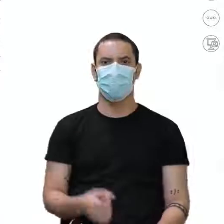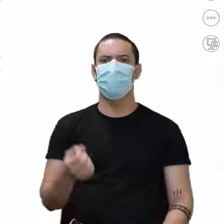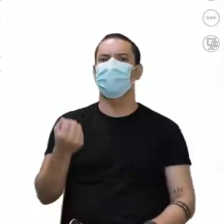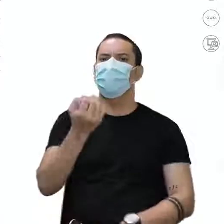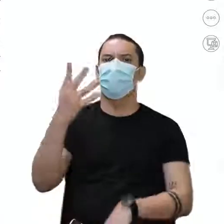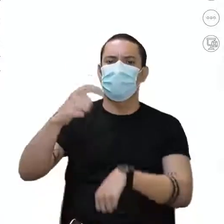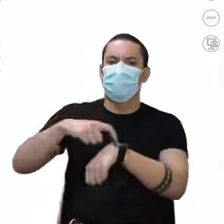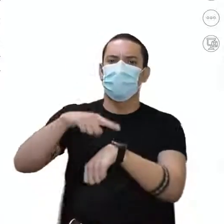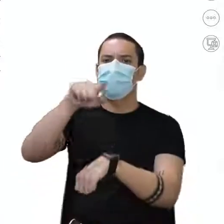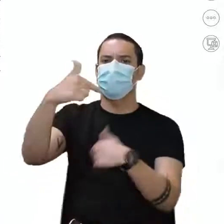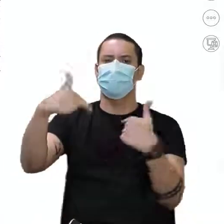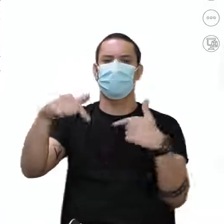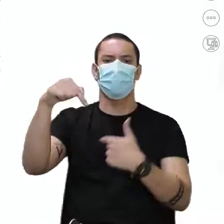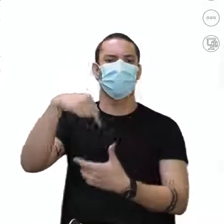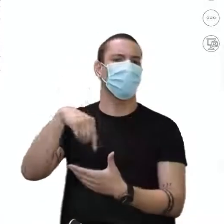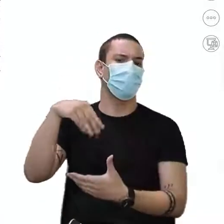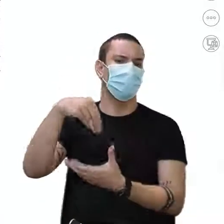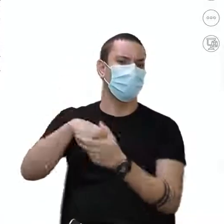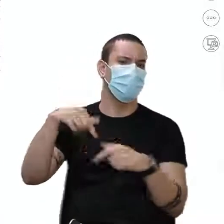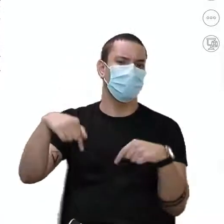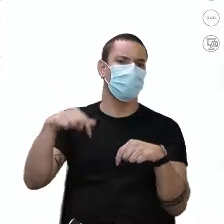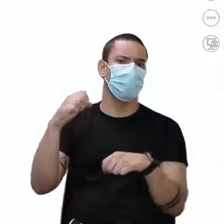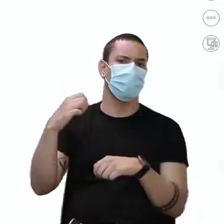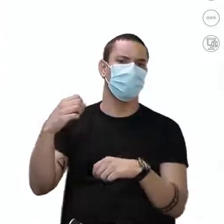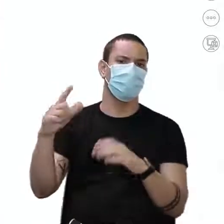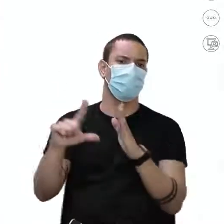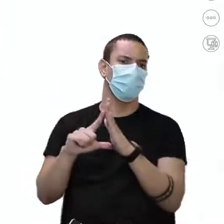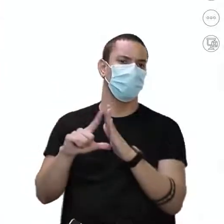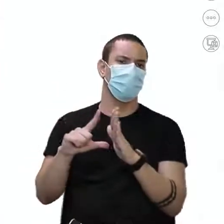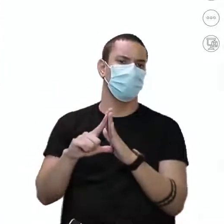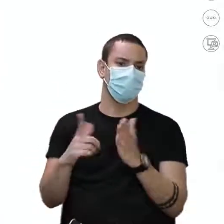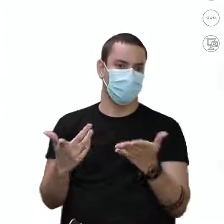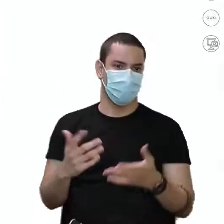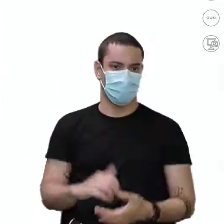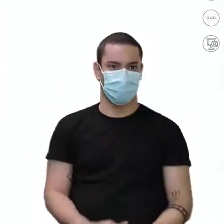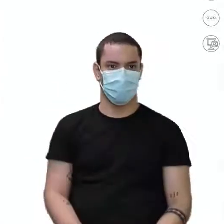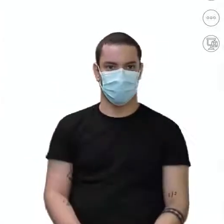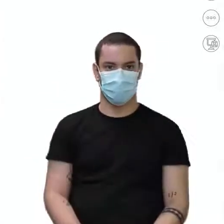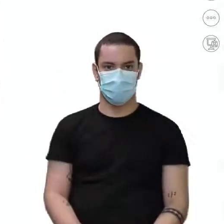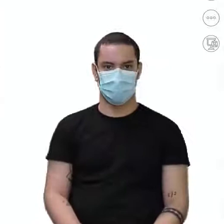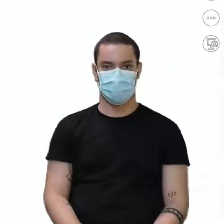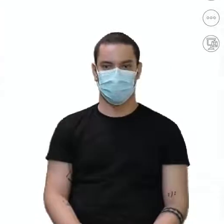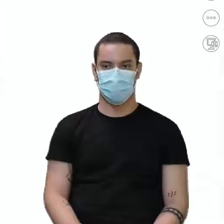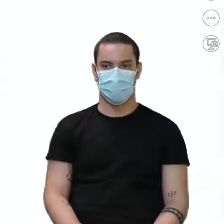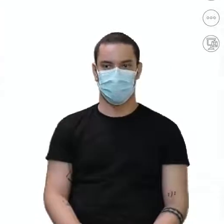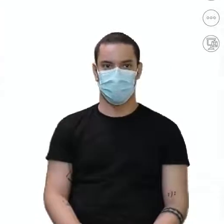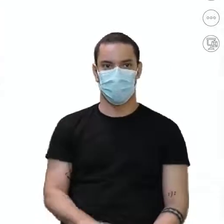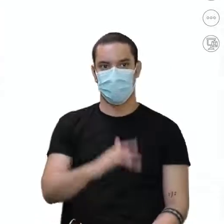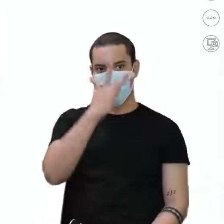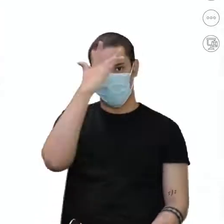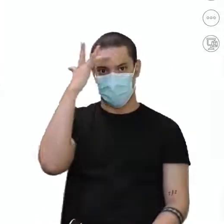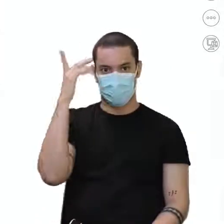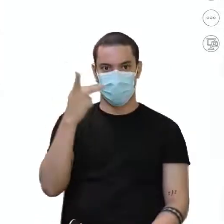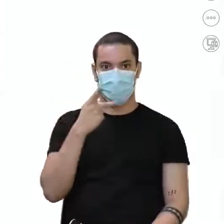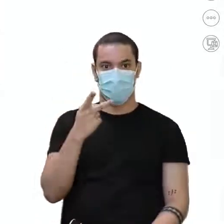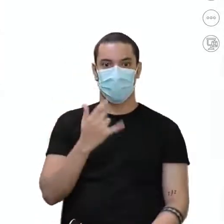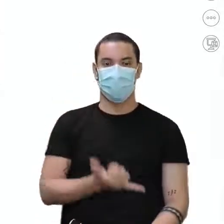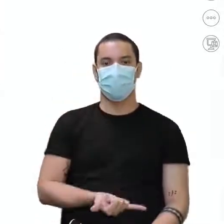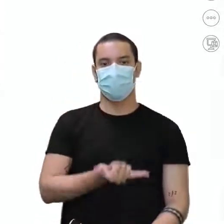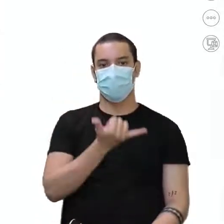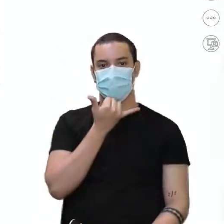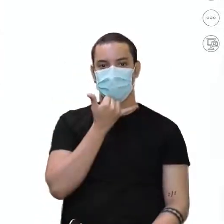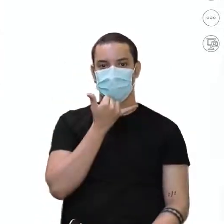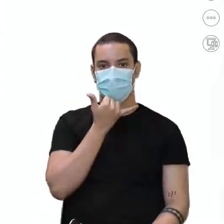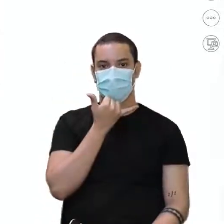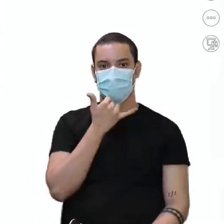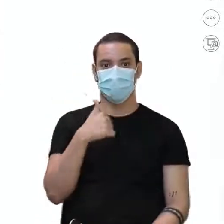você anda trabalhando aqui, hã? E assim vai. Próxima. A pessoa diz, sorry, I'm